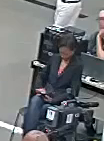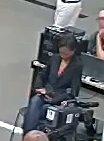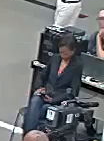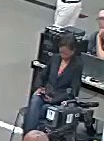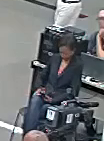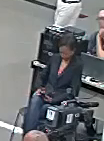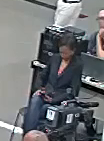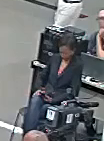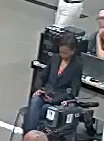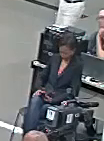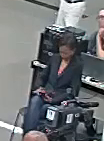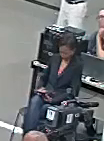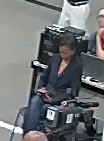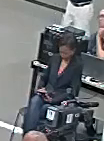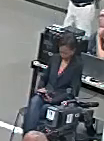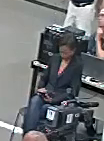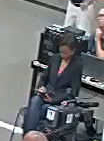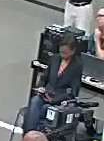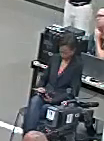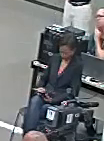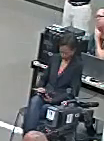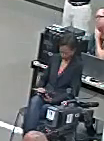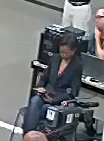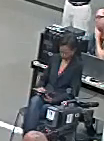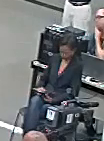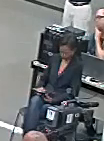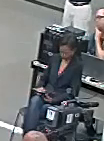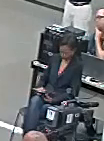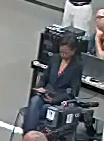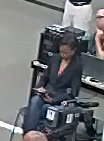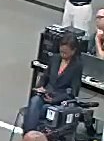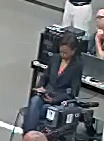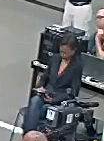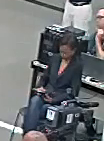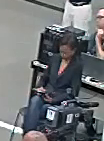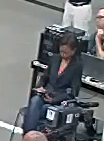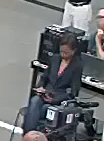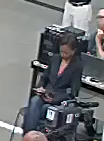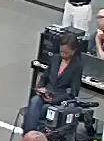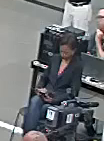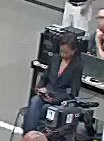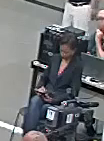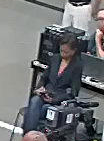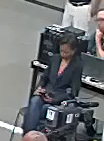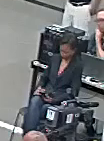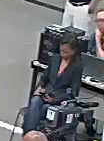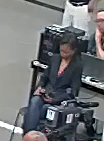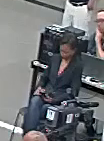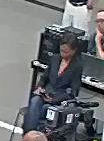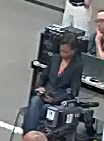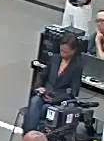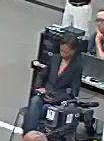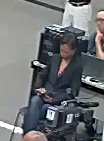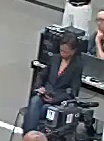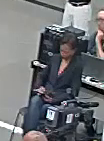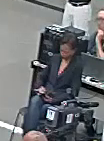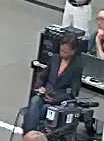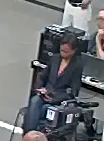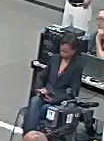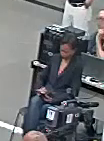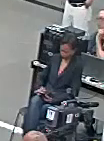confia no no imetro e não confia na Agu e essa e essa coisa